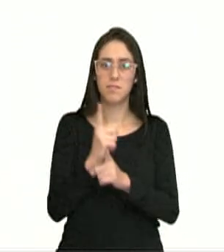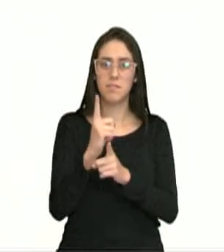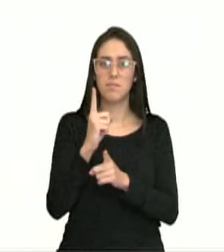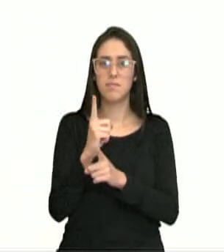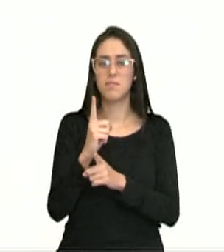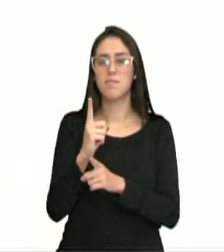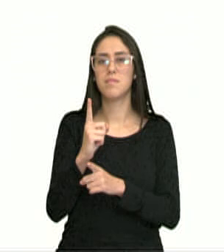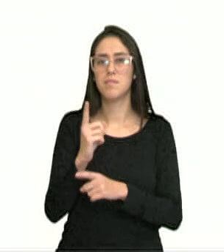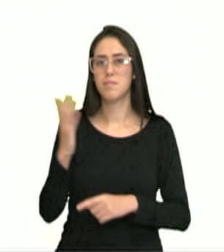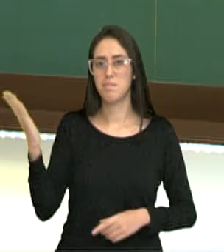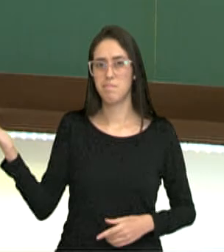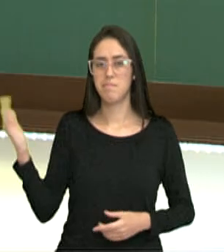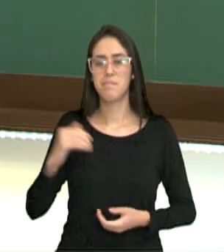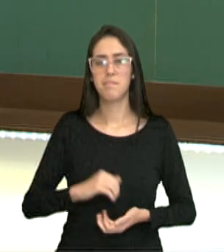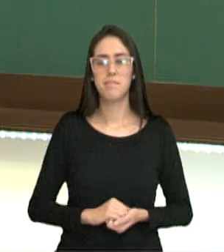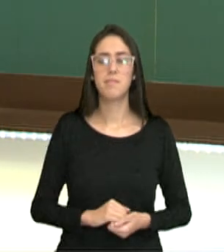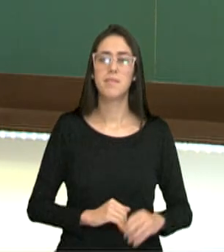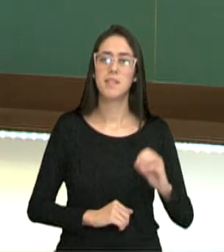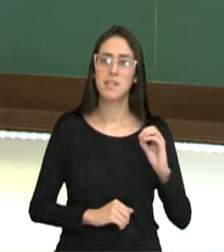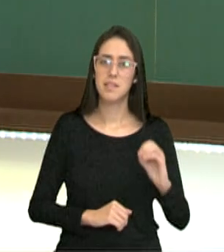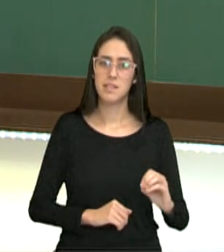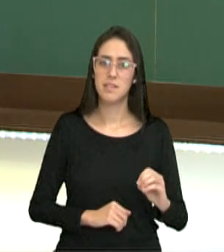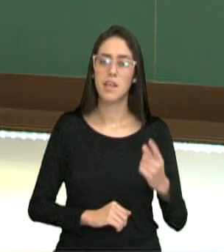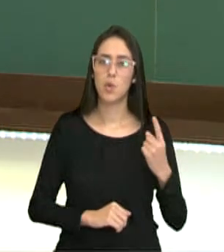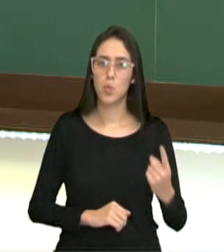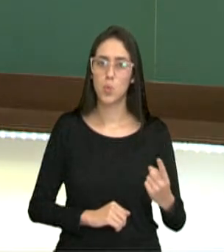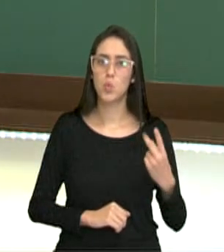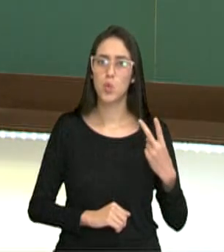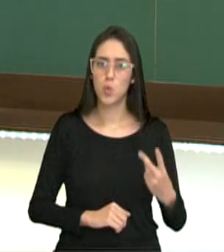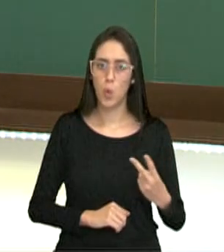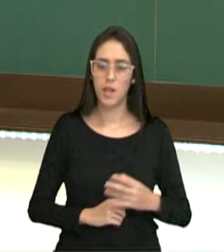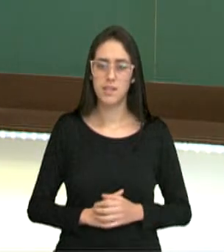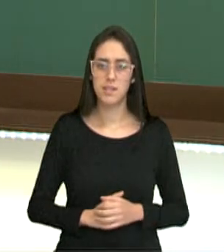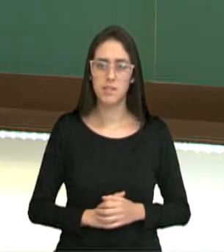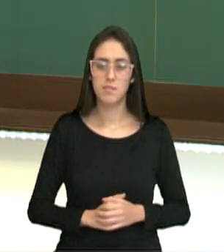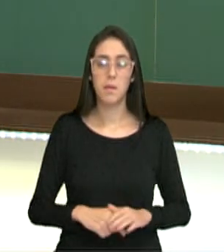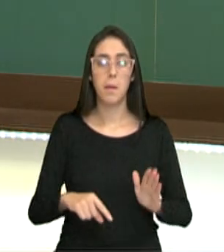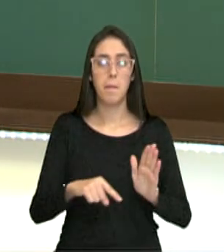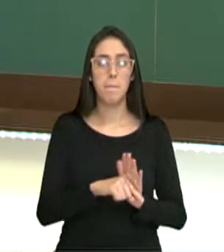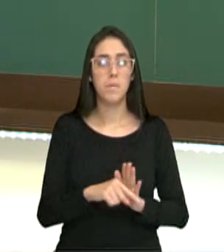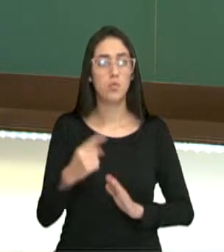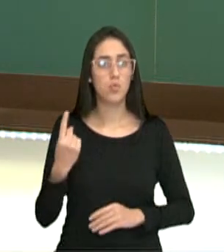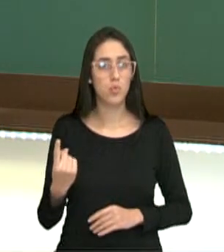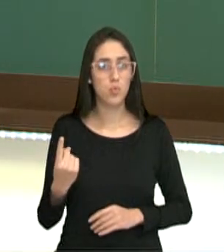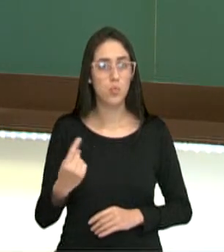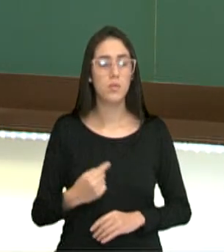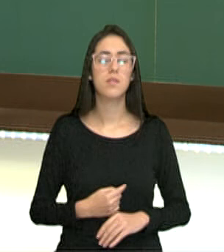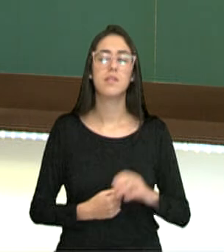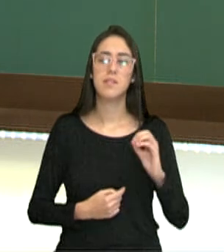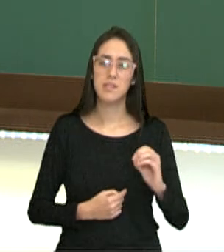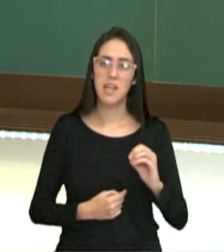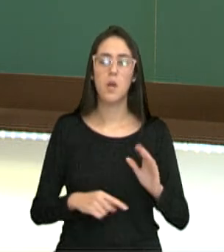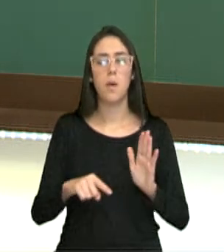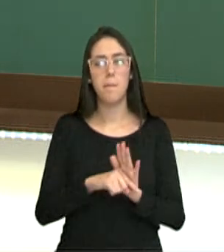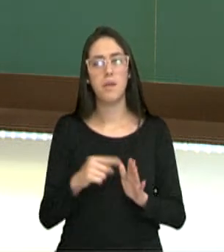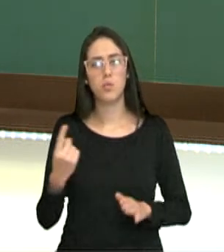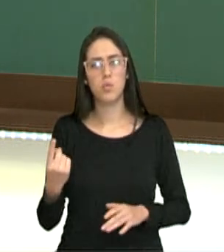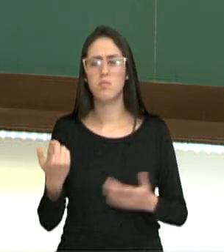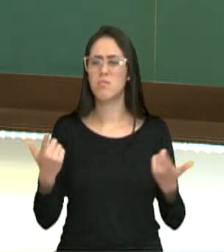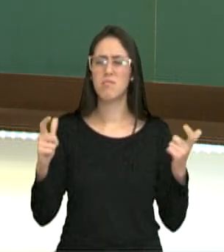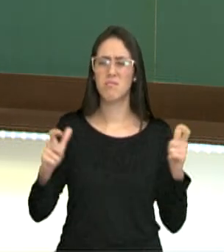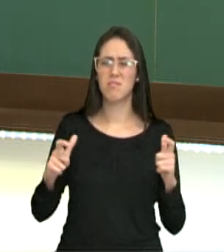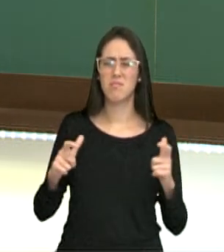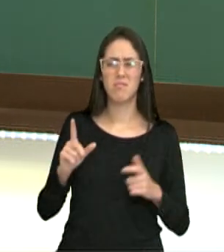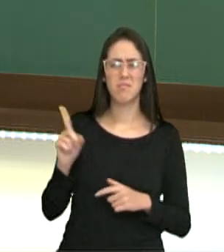tipo de matriz. 0, 1, 2, menos 1, 0 e menos 1. Então, da onde que saíram